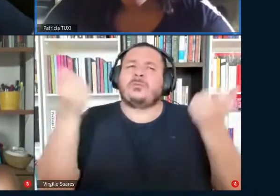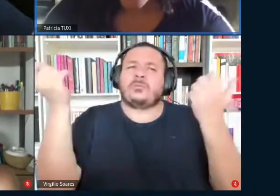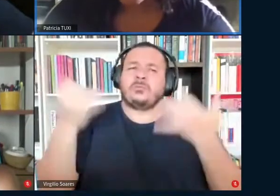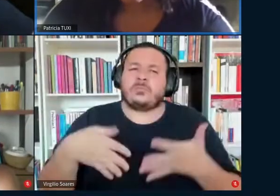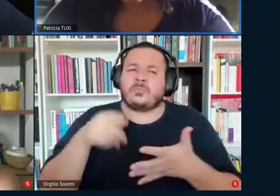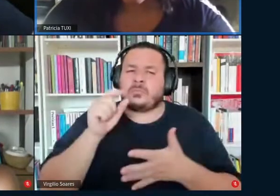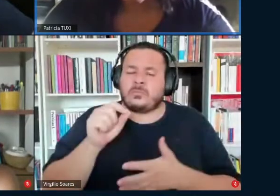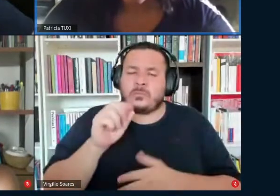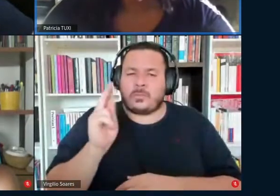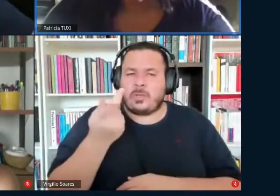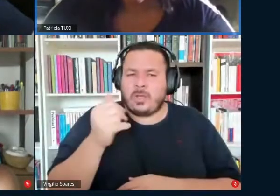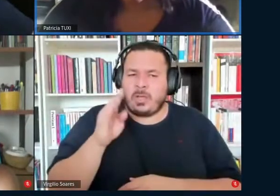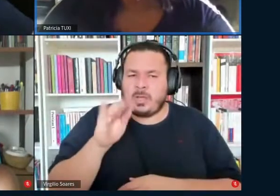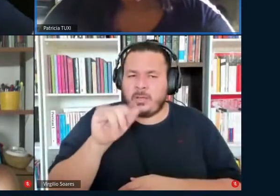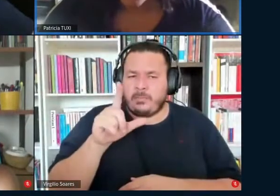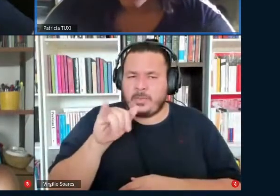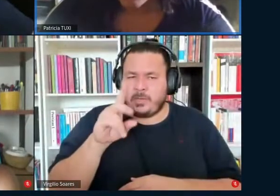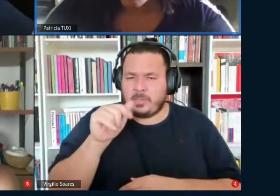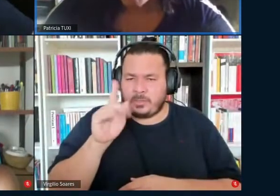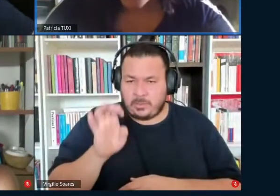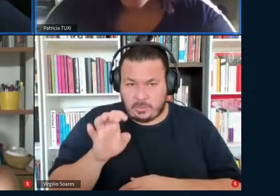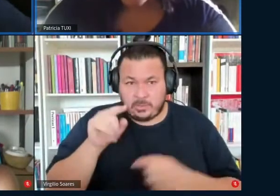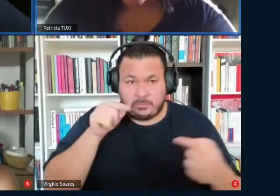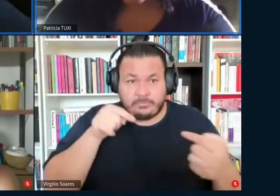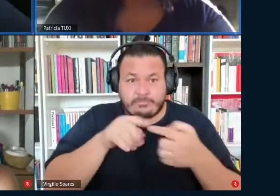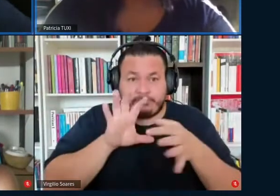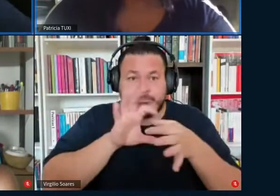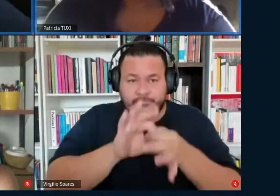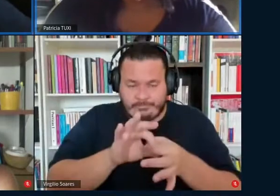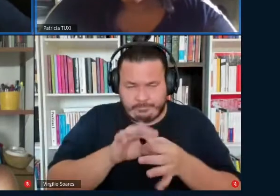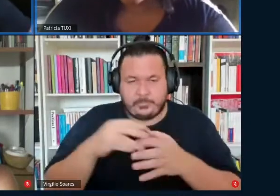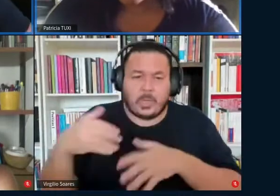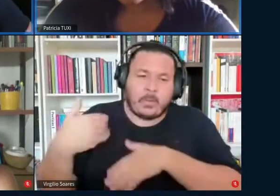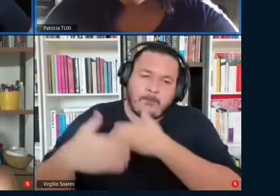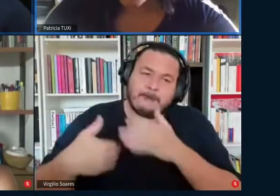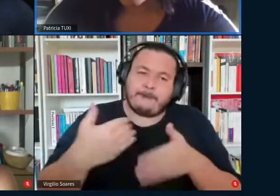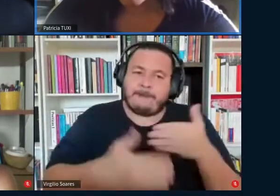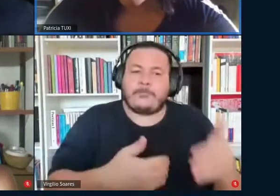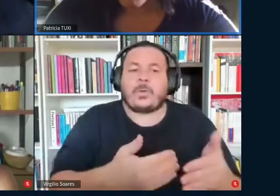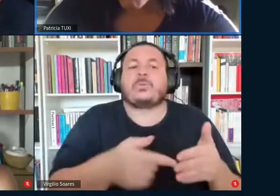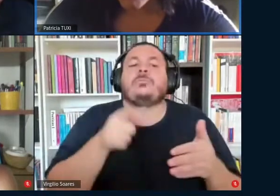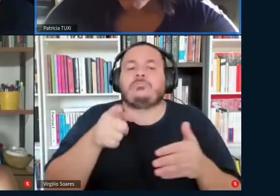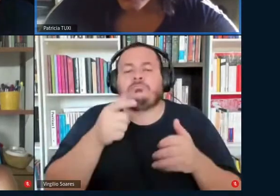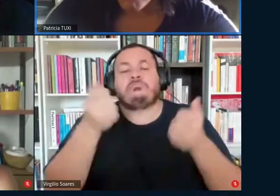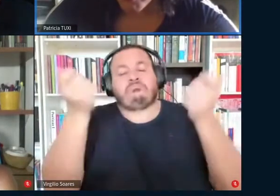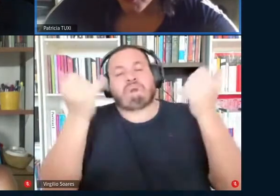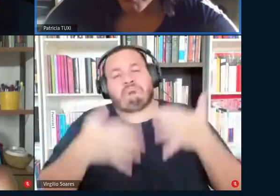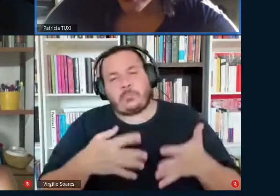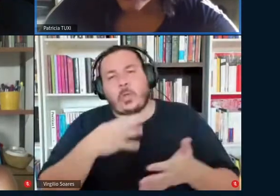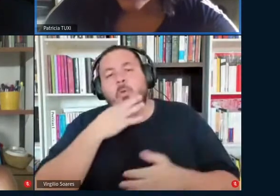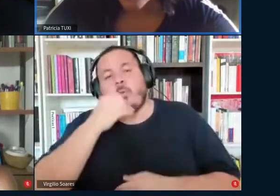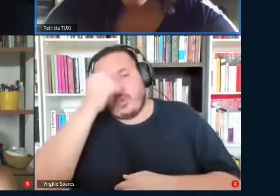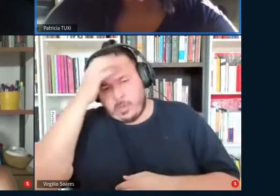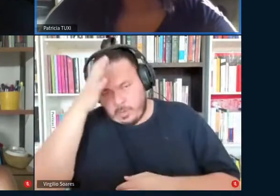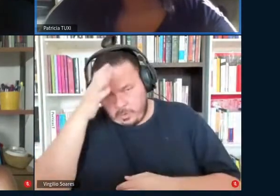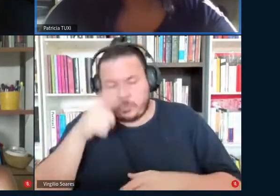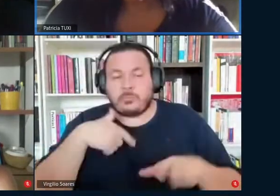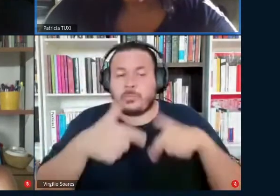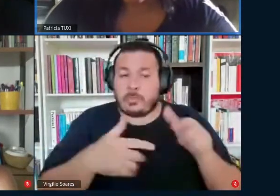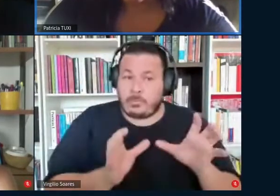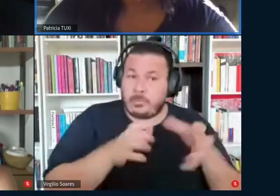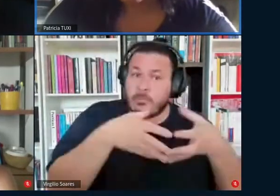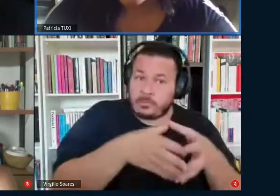sobre habilidades envolvendo o processo. E aí você fala sobre o conhecimento, o trabalho em equipe e